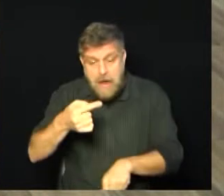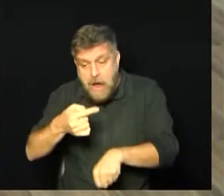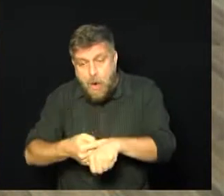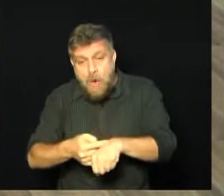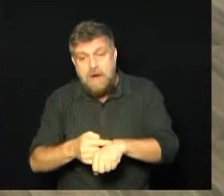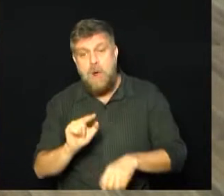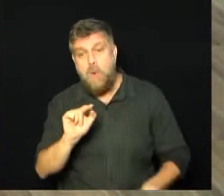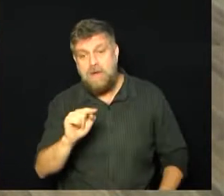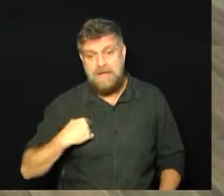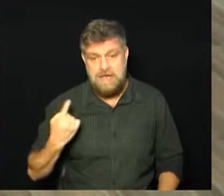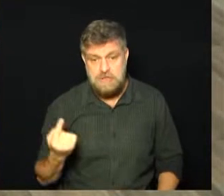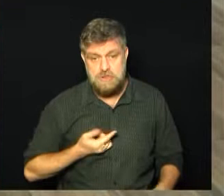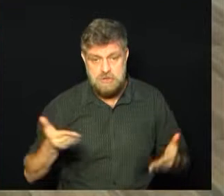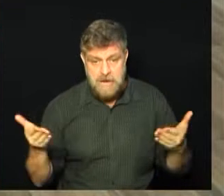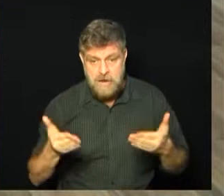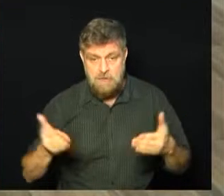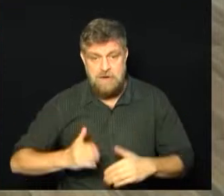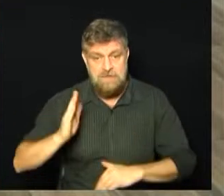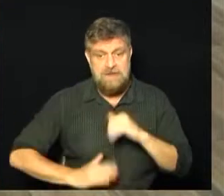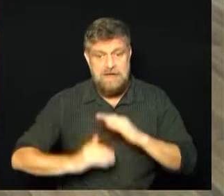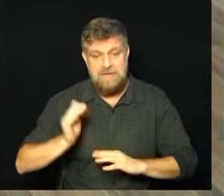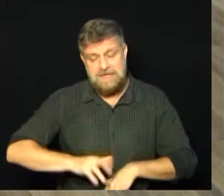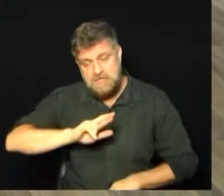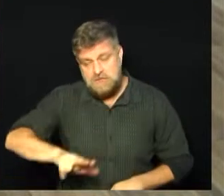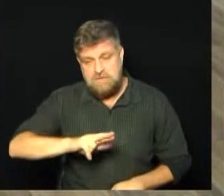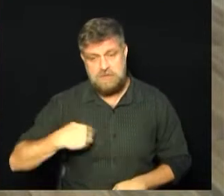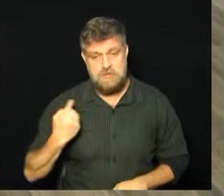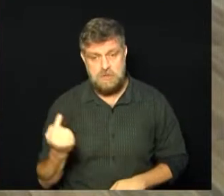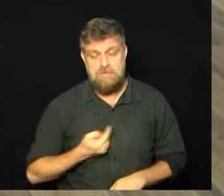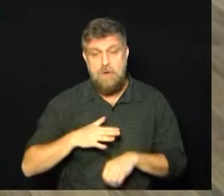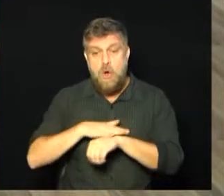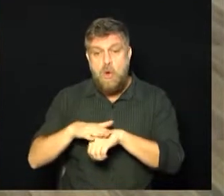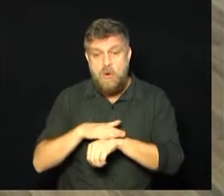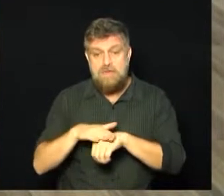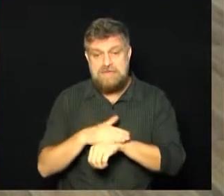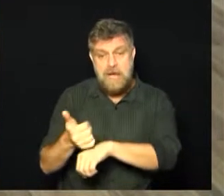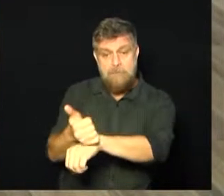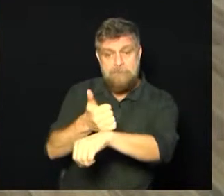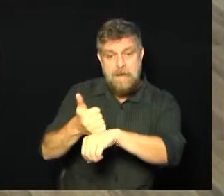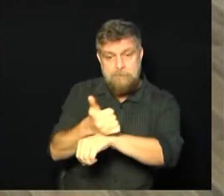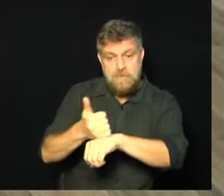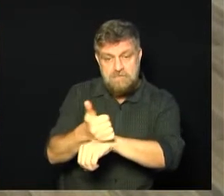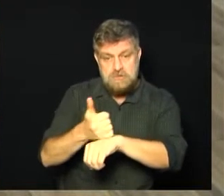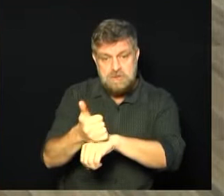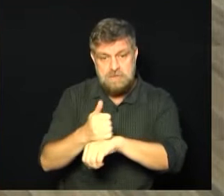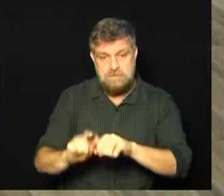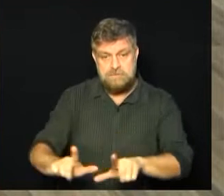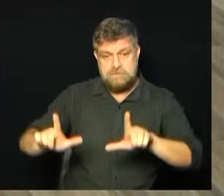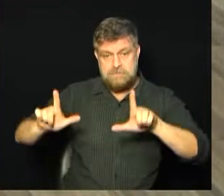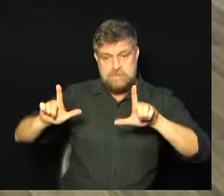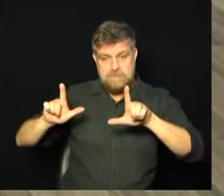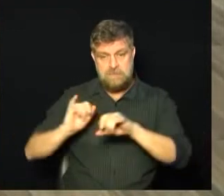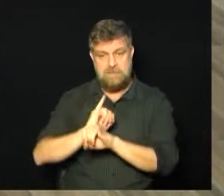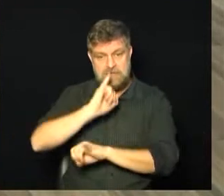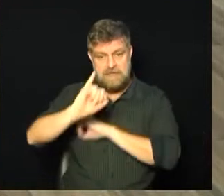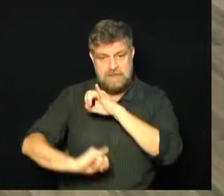a gente vai agora fazer algo diferente aqui no Notícias da Metrópole. A gente vai conversar com um especialista através de uma plataforma